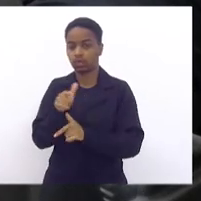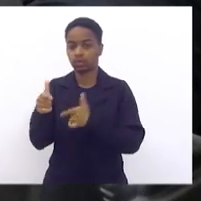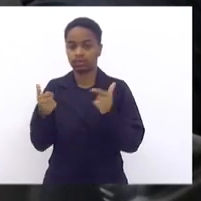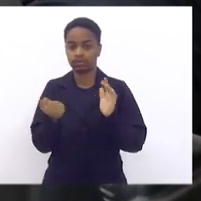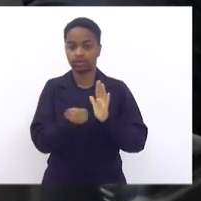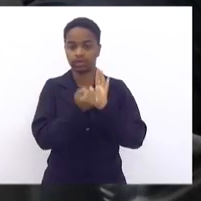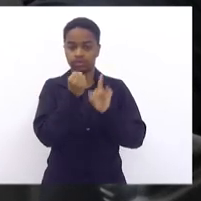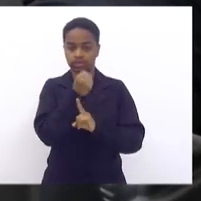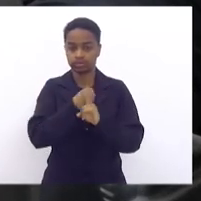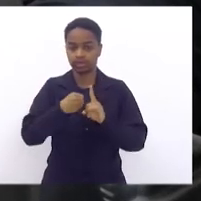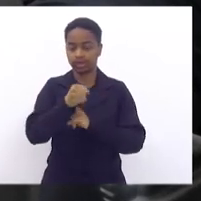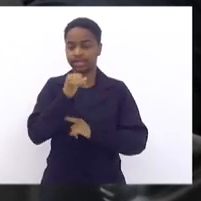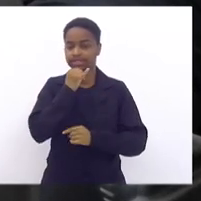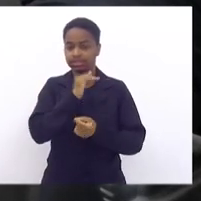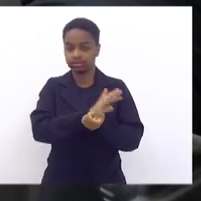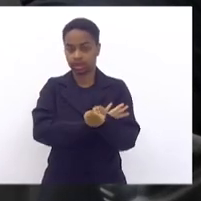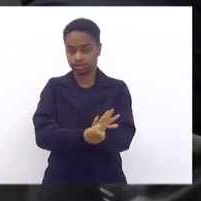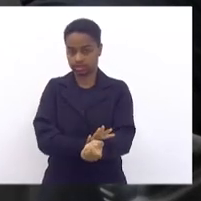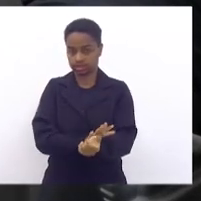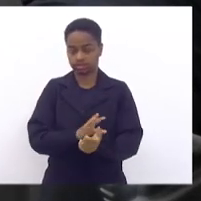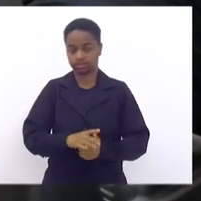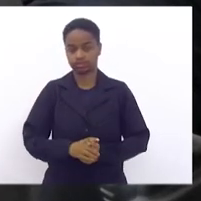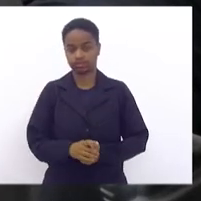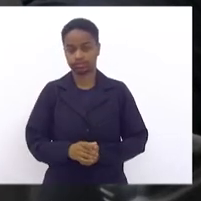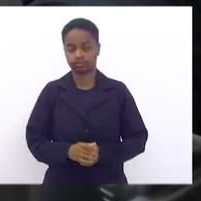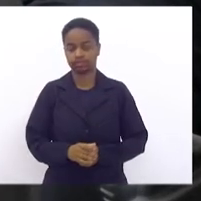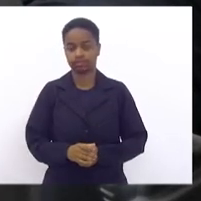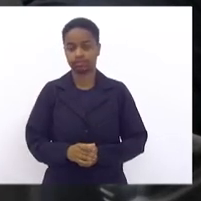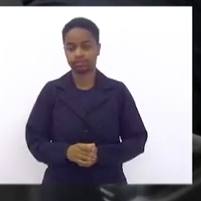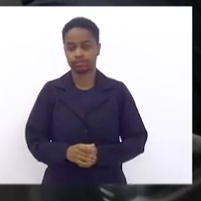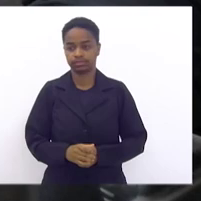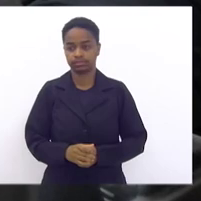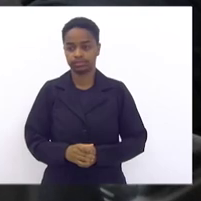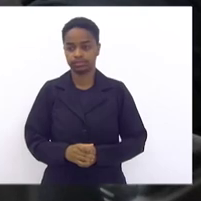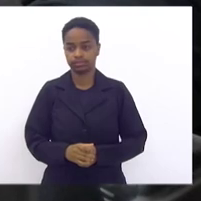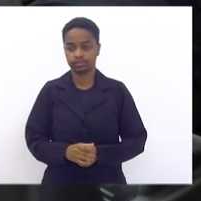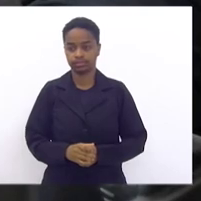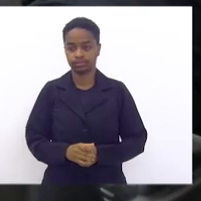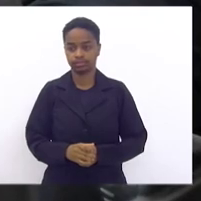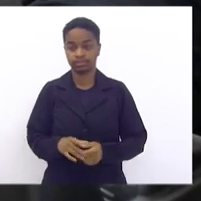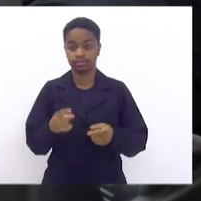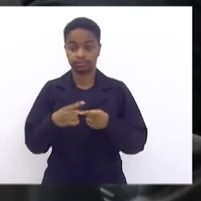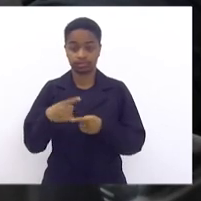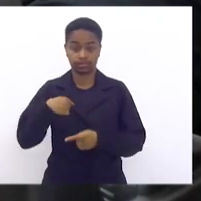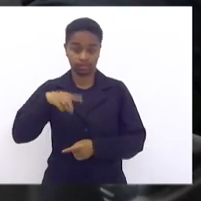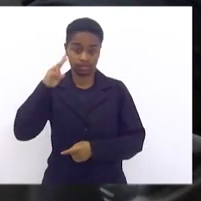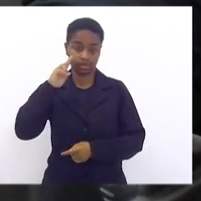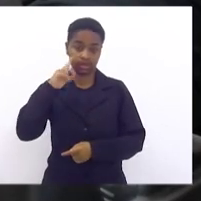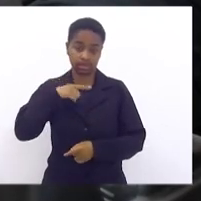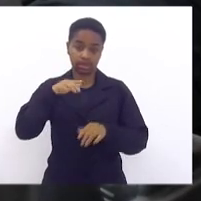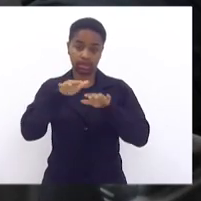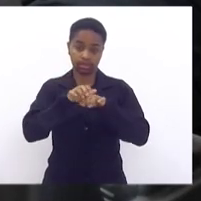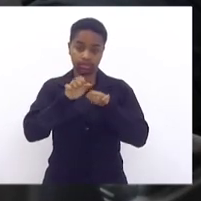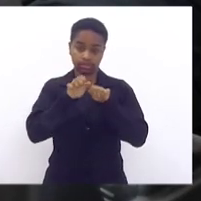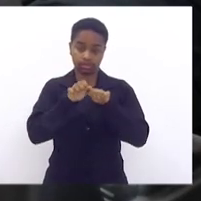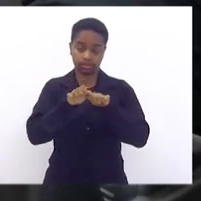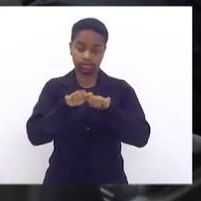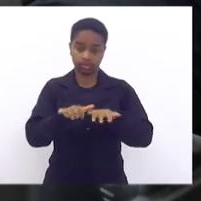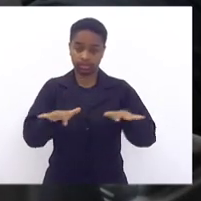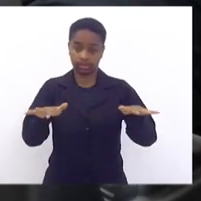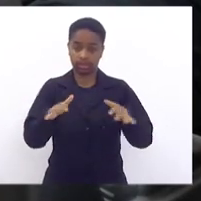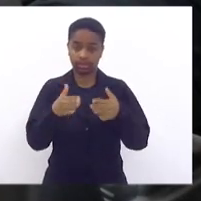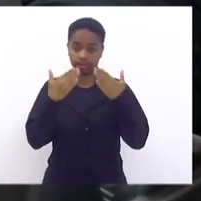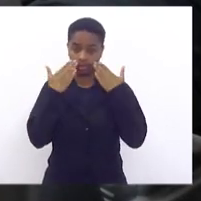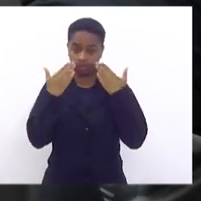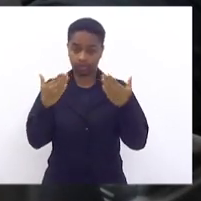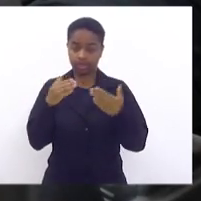sociais, a questão do racismo, né? Eu lembro que, e é um caso público, o caso da própria apresentadora